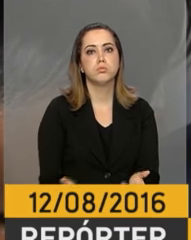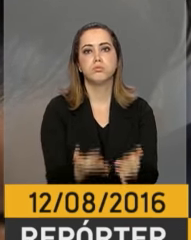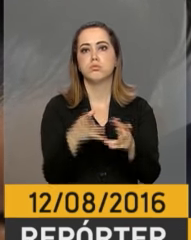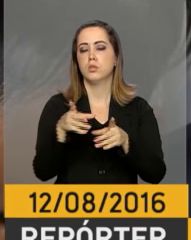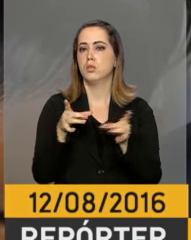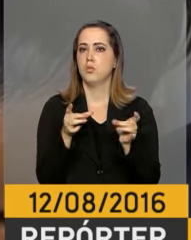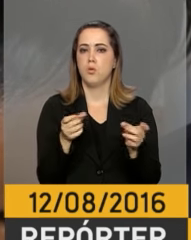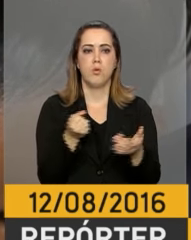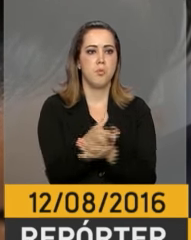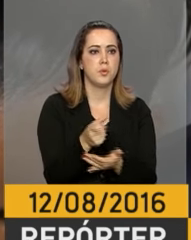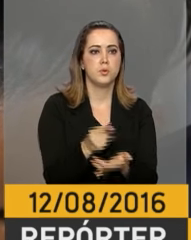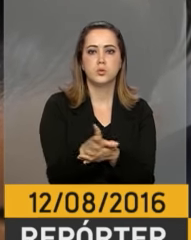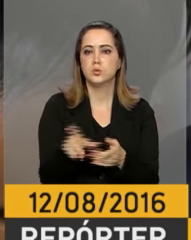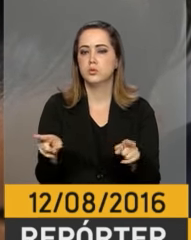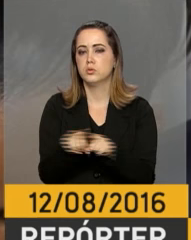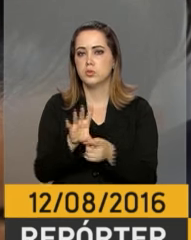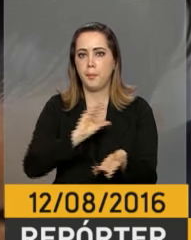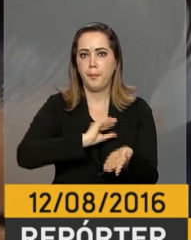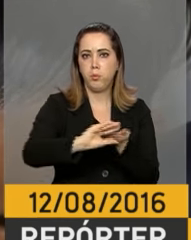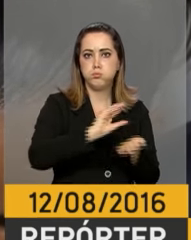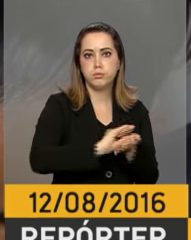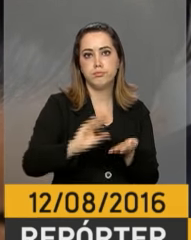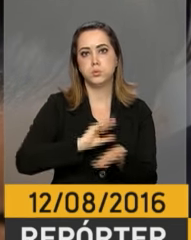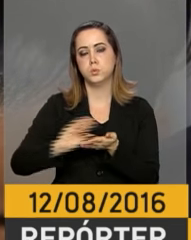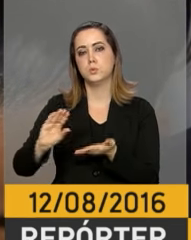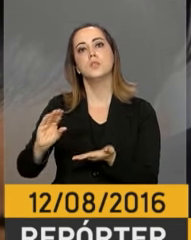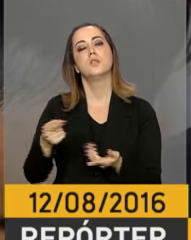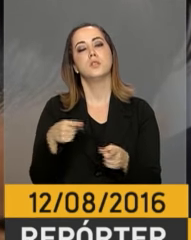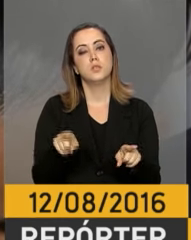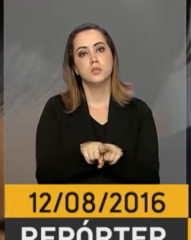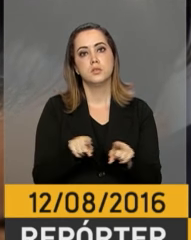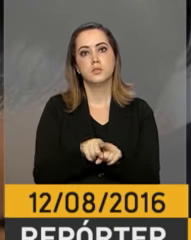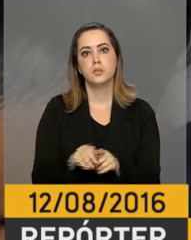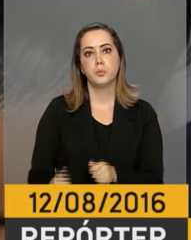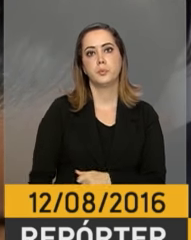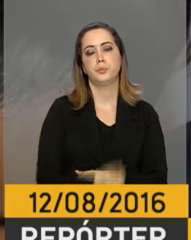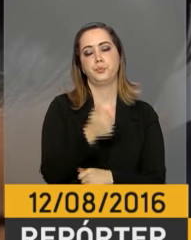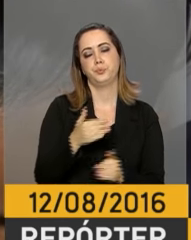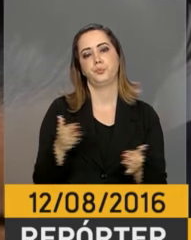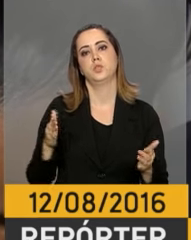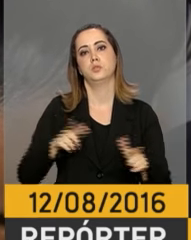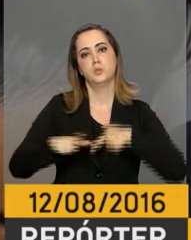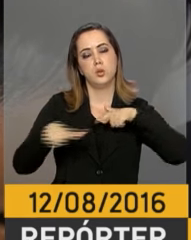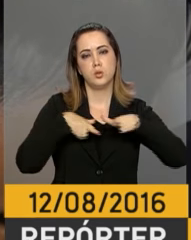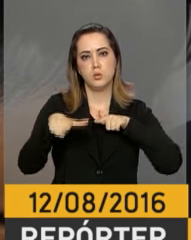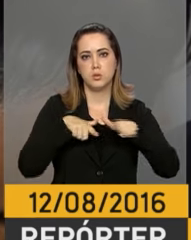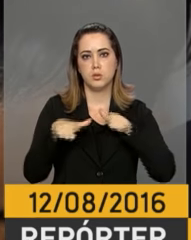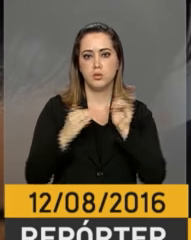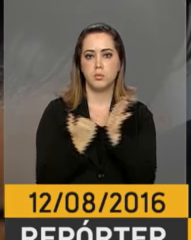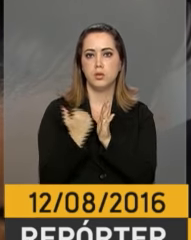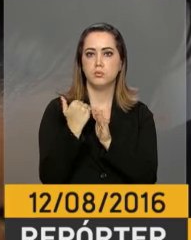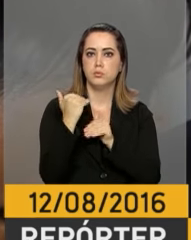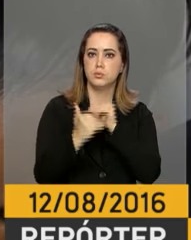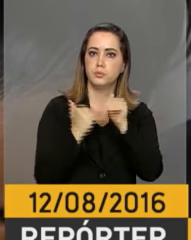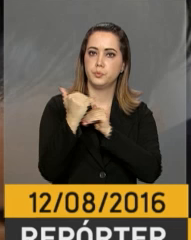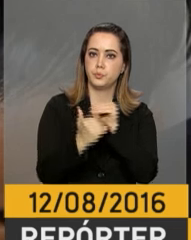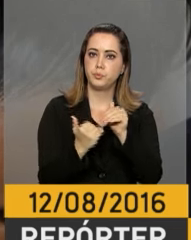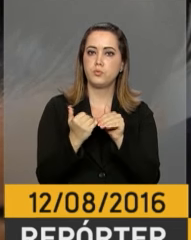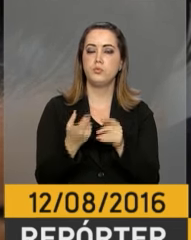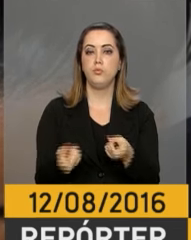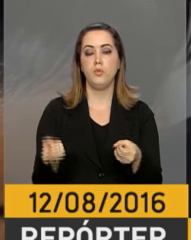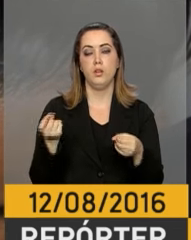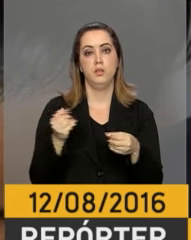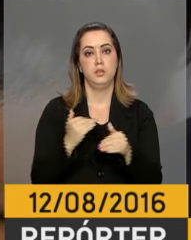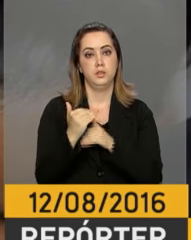dos investimentos, isso é muito importante, e, em última análise, o aumento de emprego. Quer dizer, a retomada da